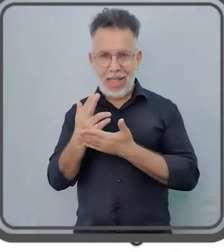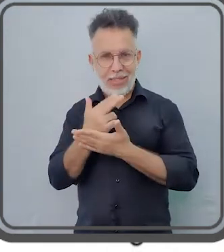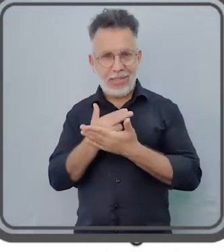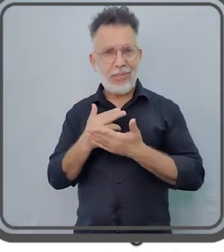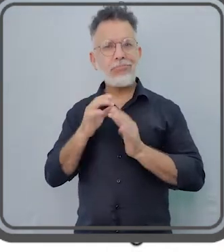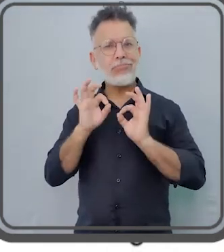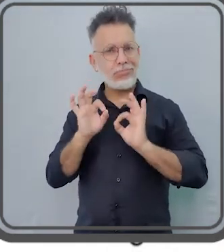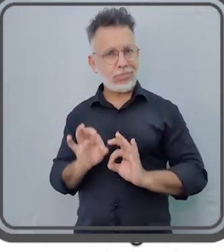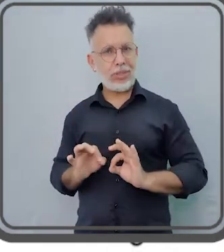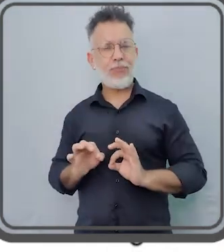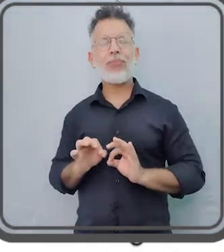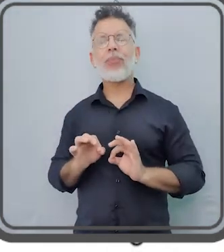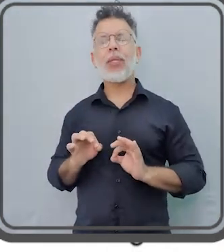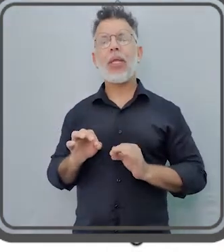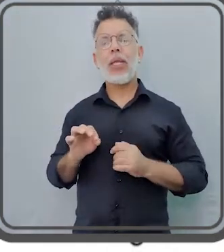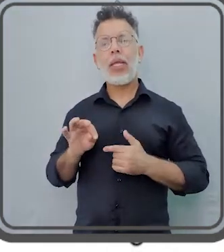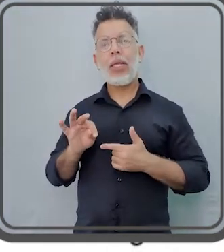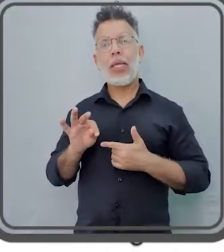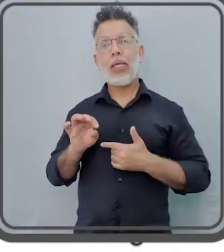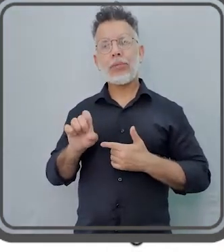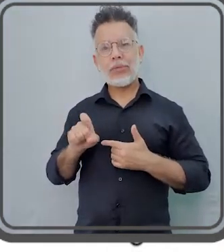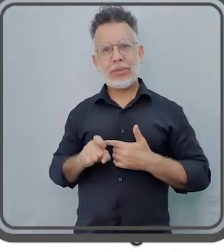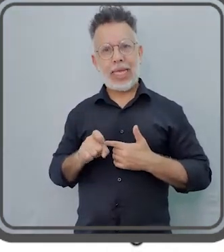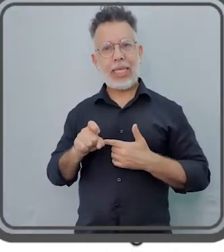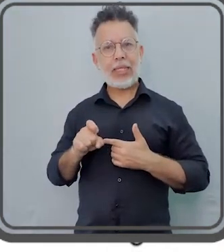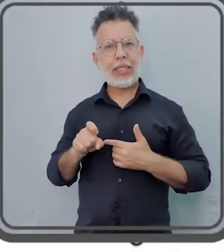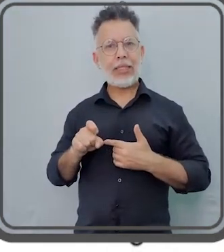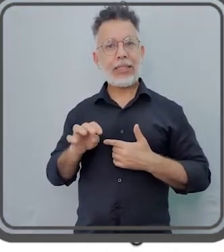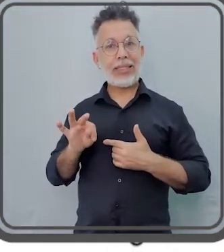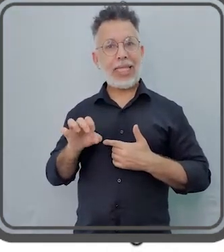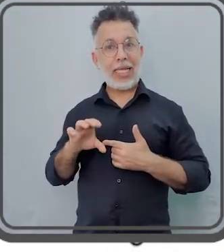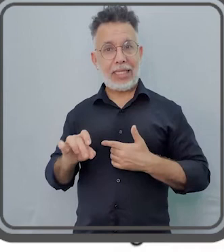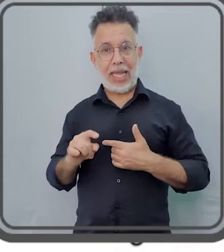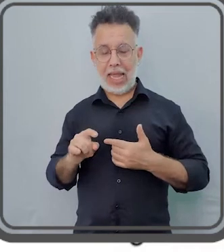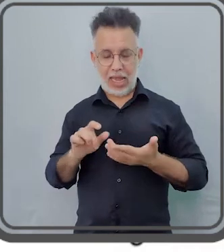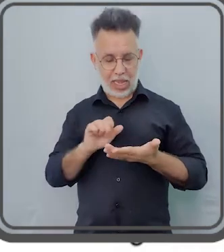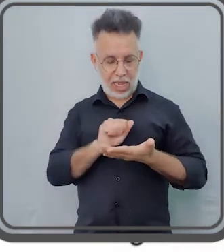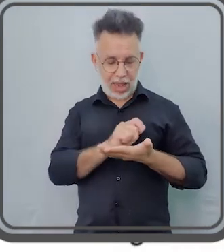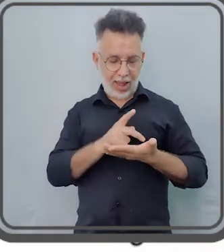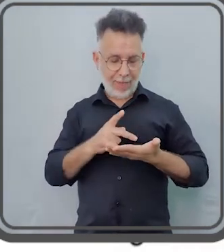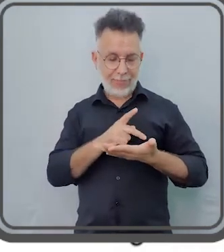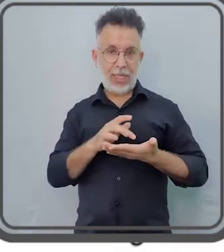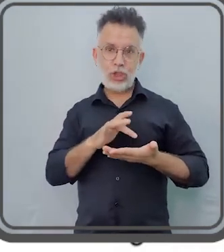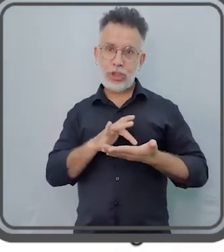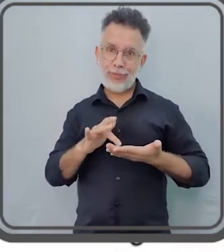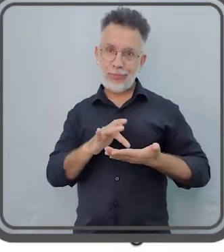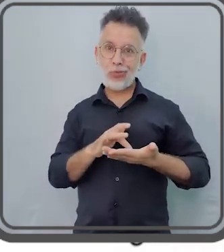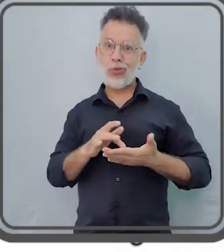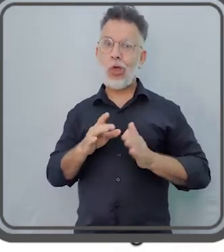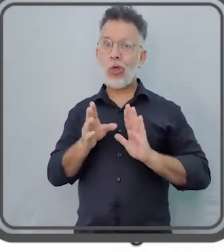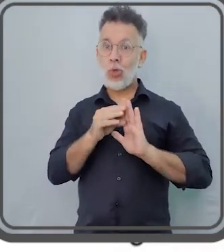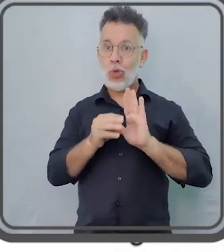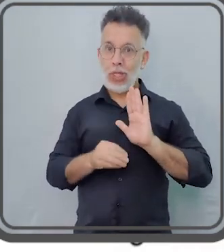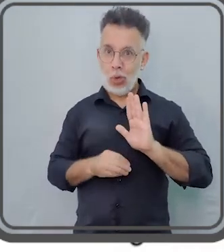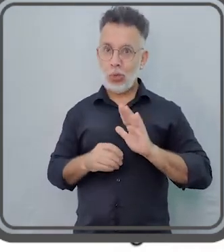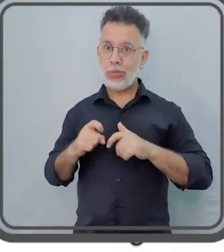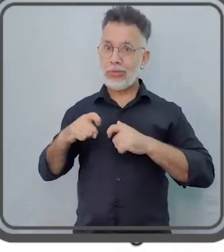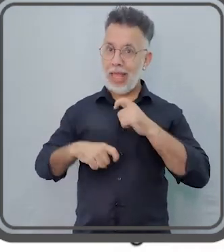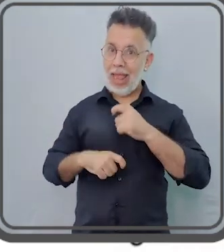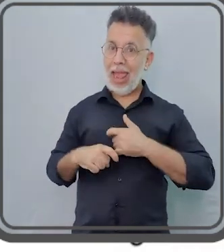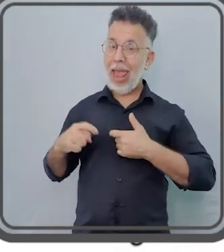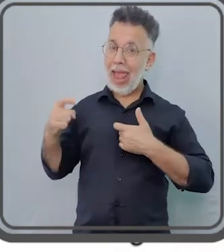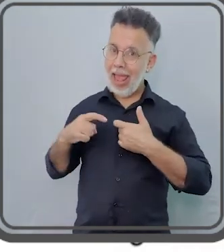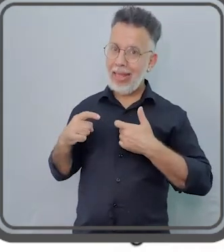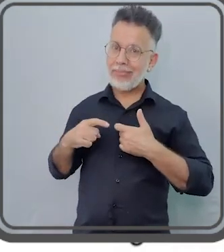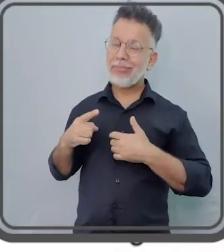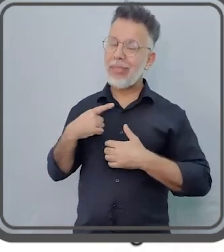sextech. Aplicativos de conteúdo sobre sexualidade. Então, as sextechs, elas vêm cumprir esse papel desse buraco da